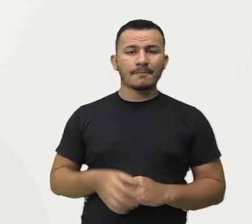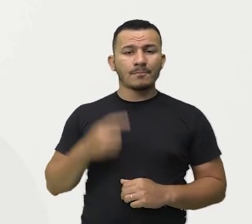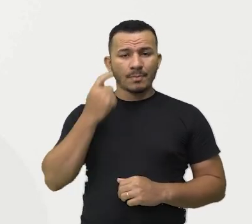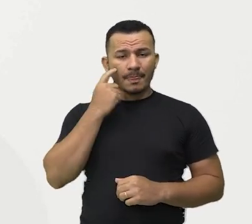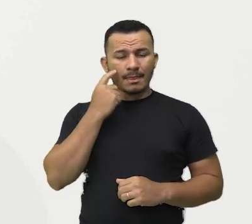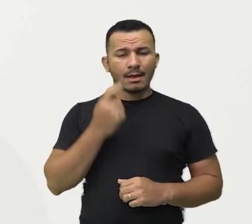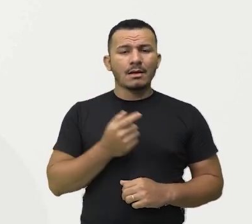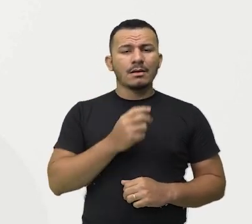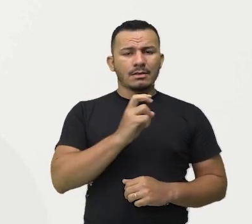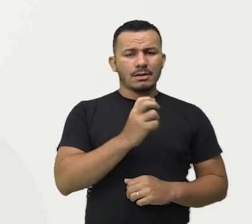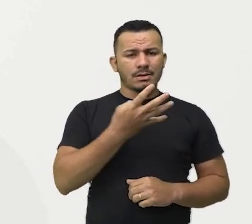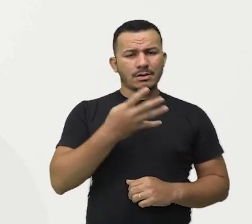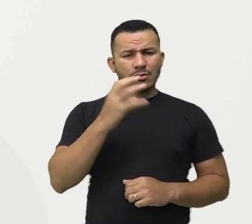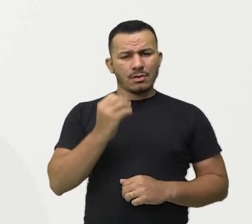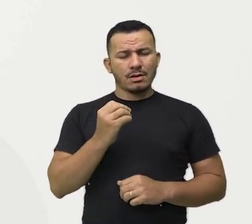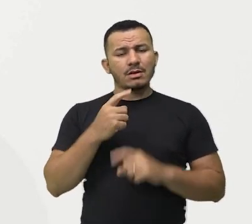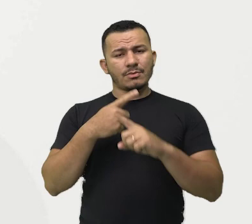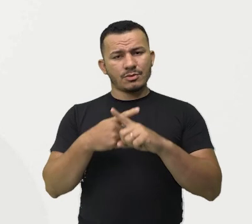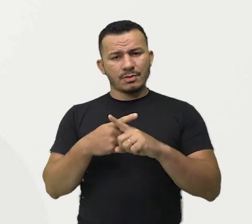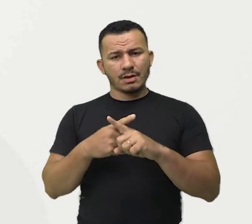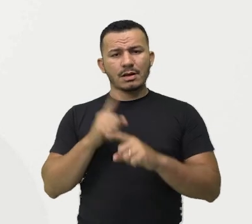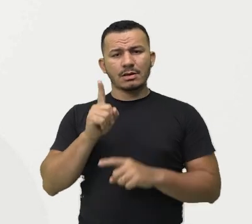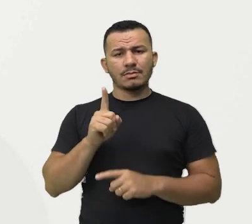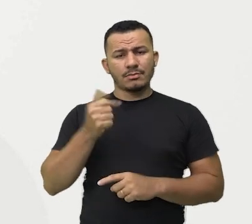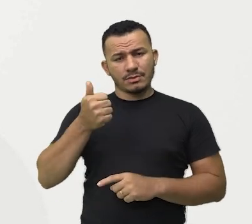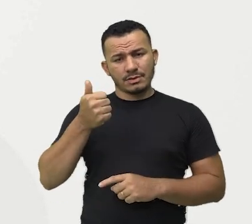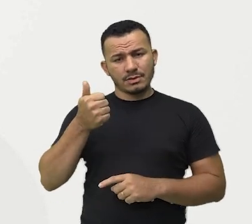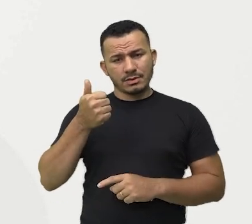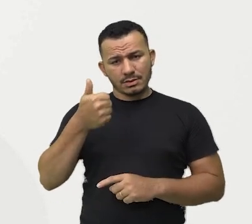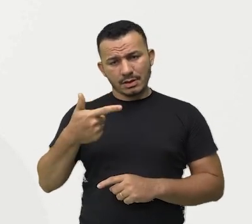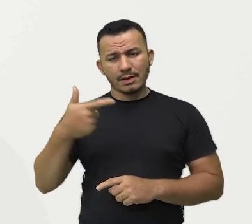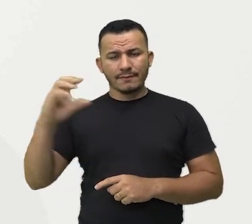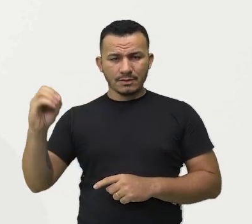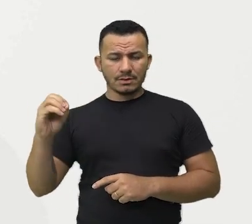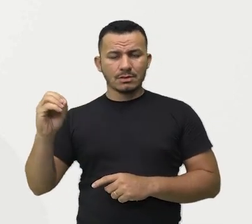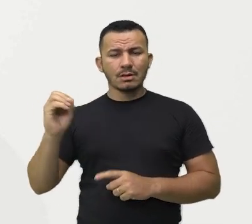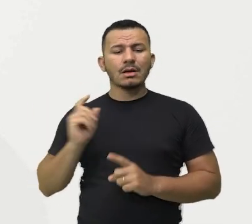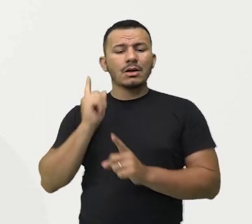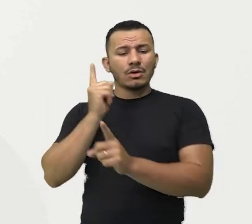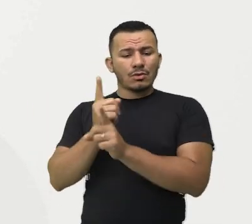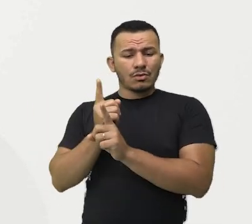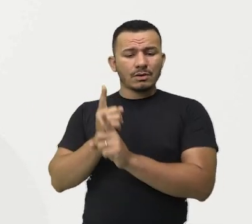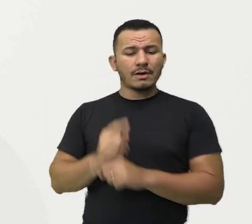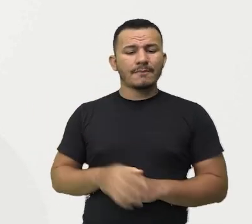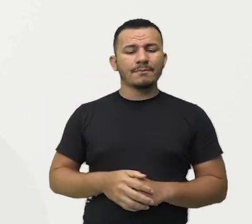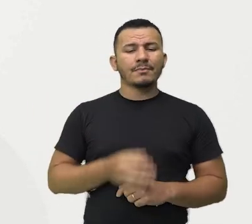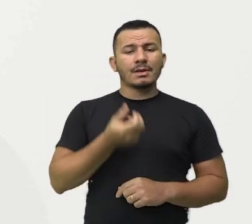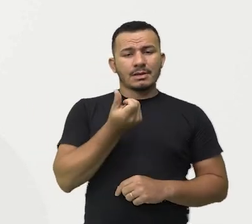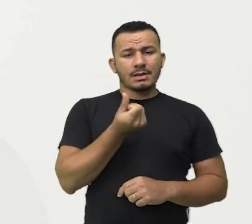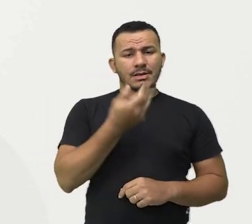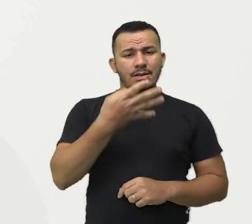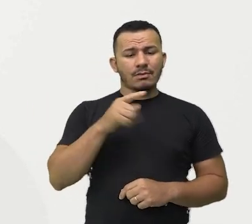fazer 540 multiplicado por 120. Nós vamos obter então